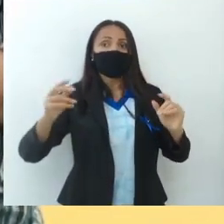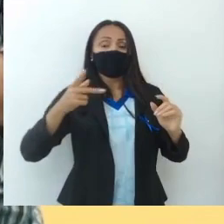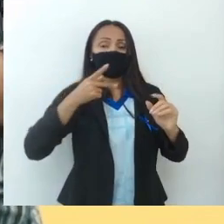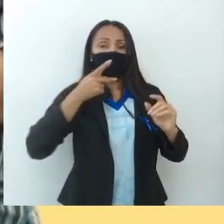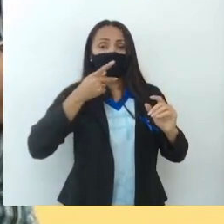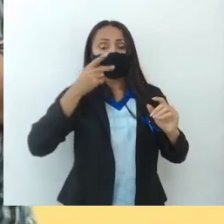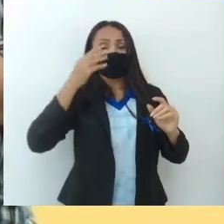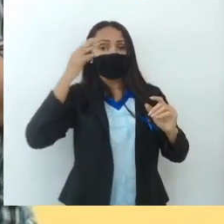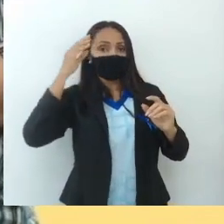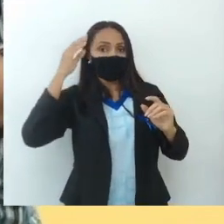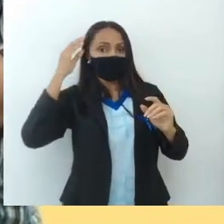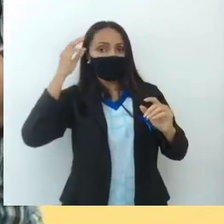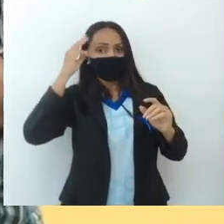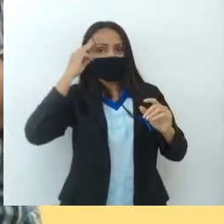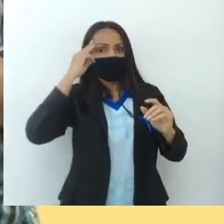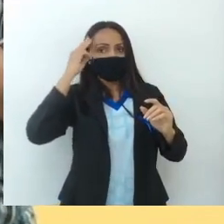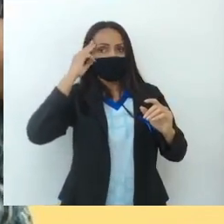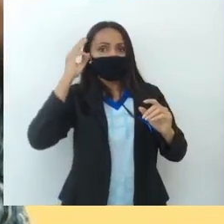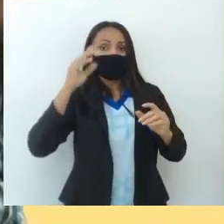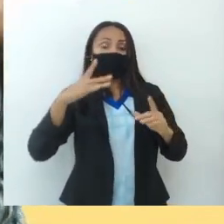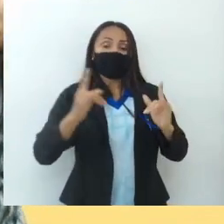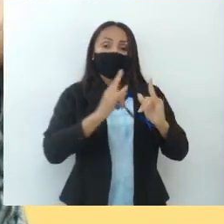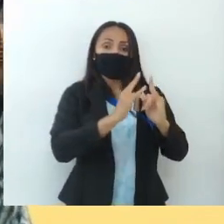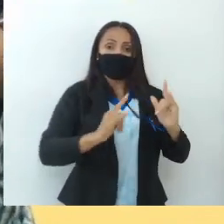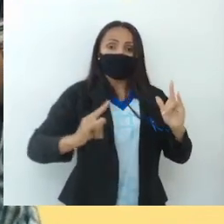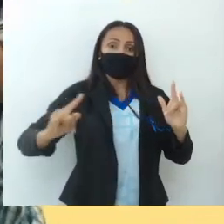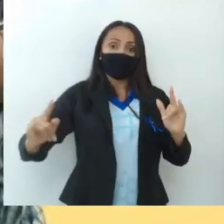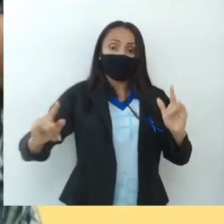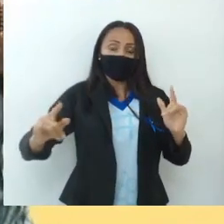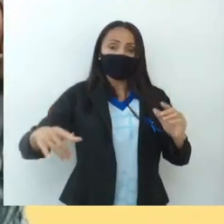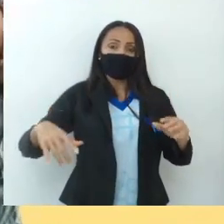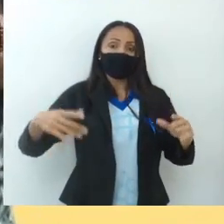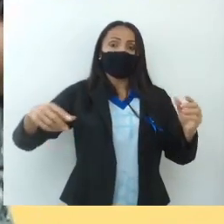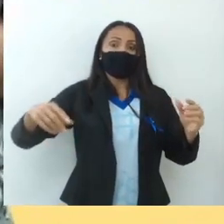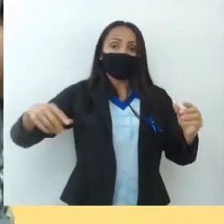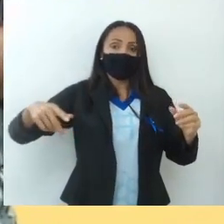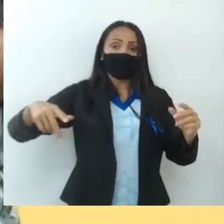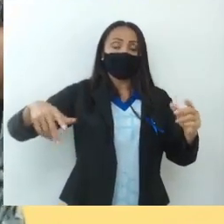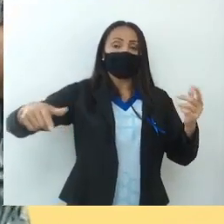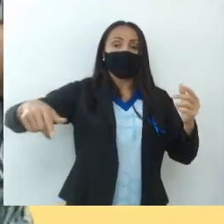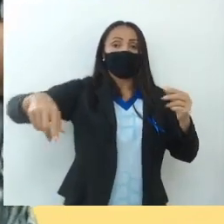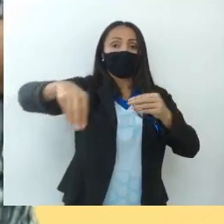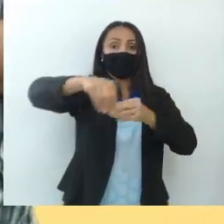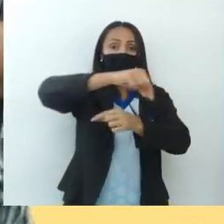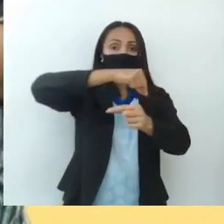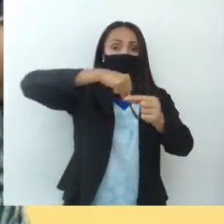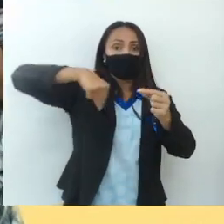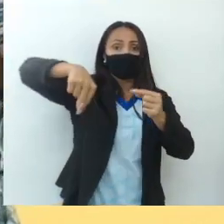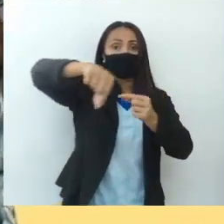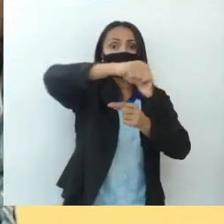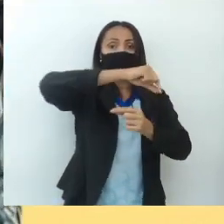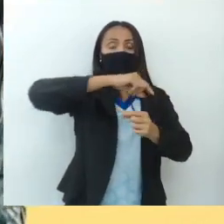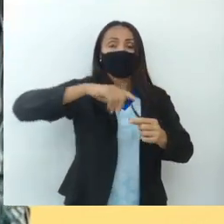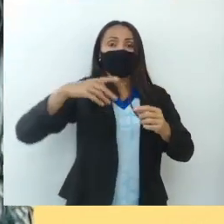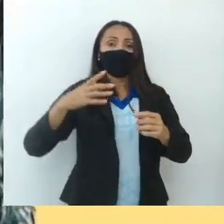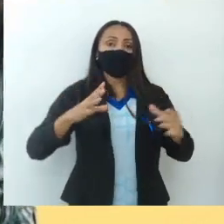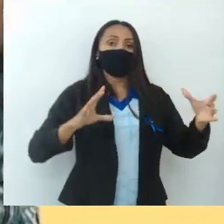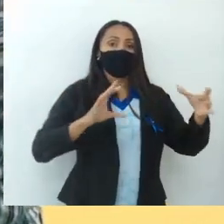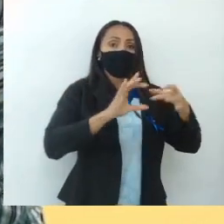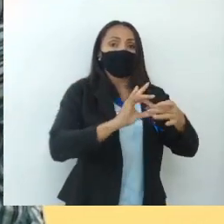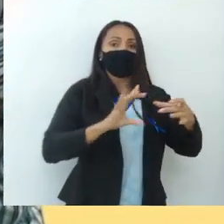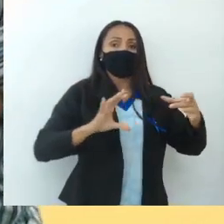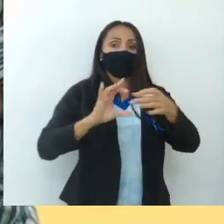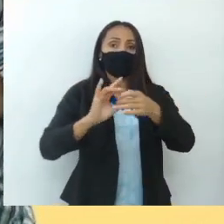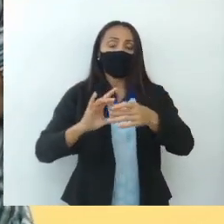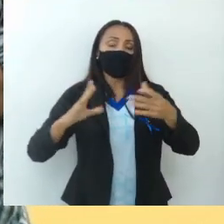lá, aí meus pais dizem, ponte giratória. Ponte giratória, que liga o Cais de Santa Rita até o Recife